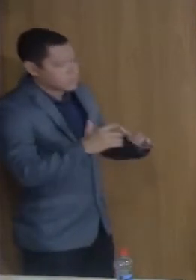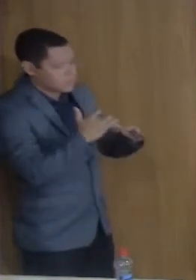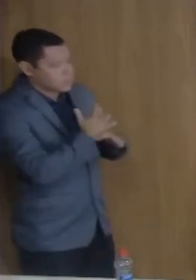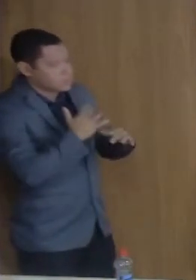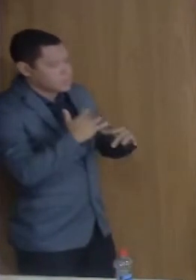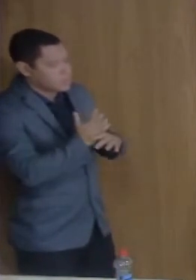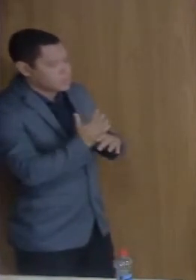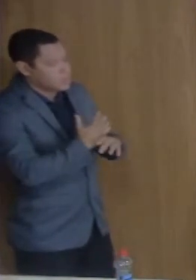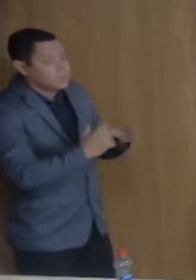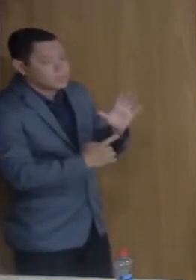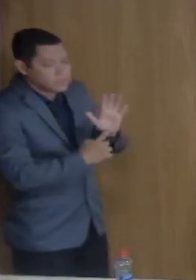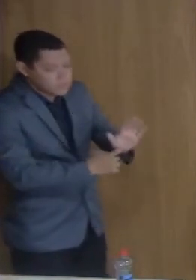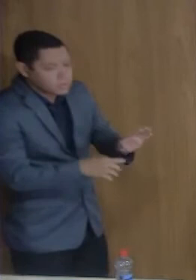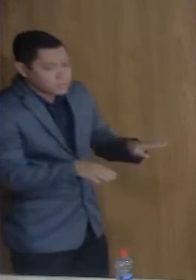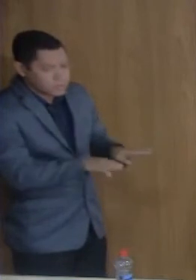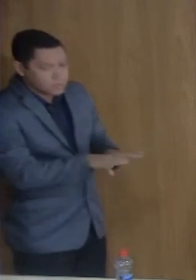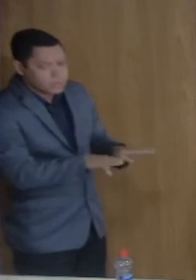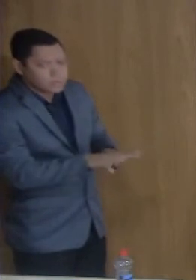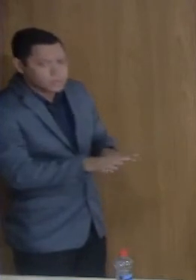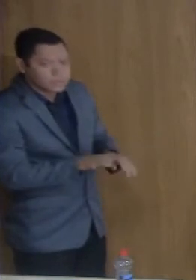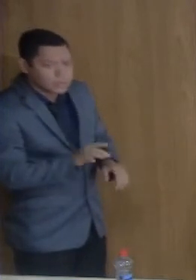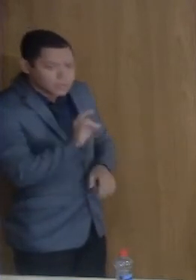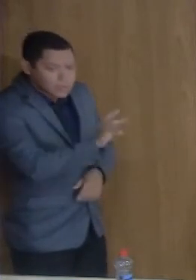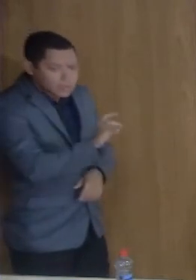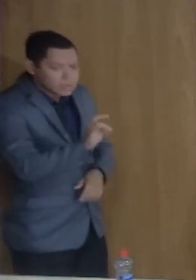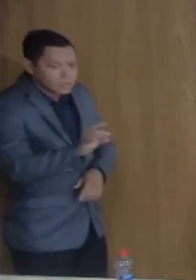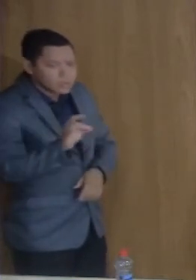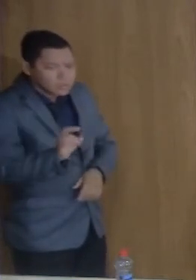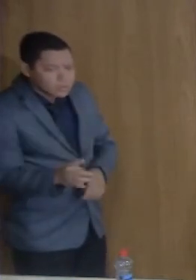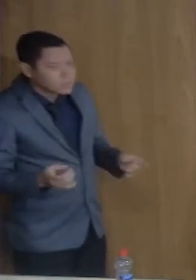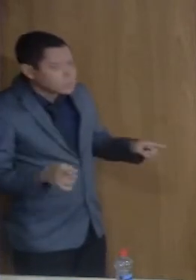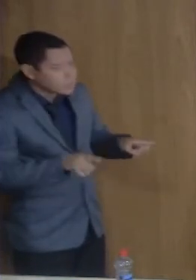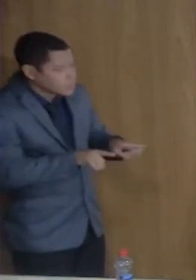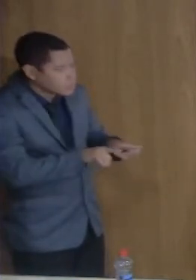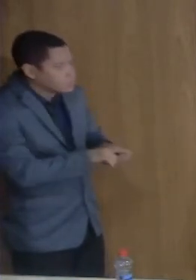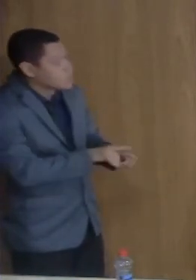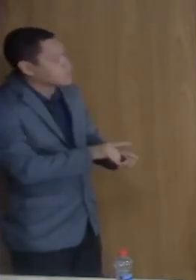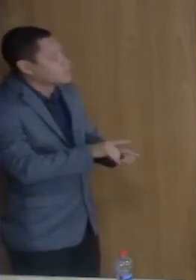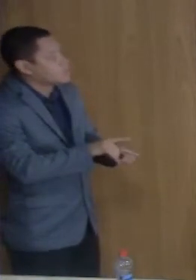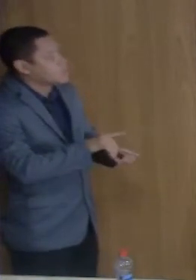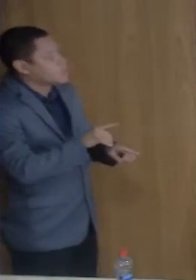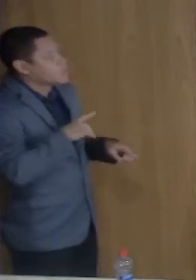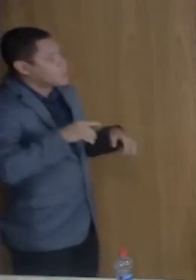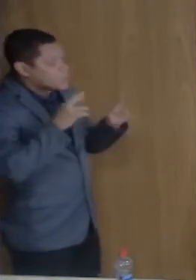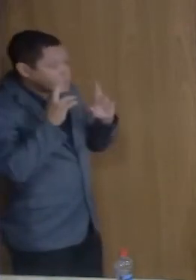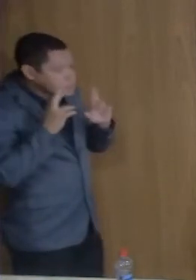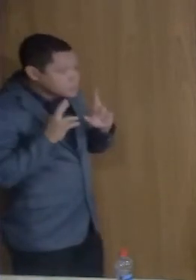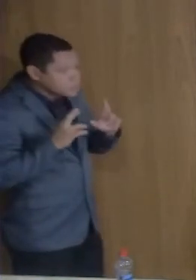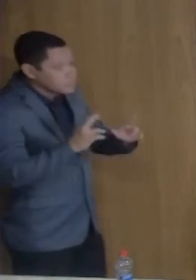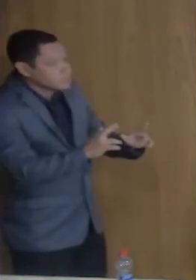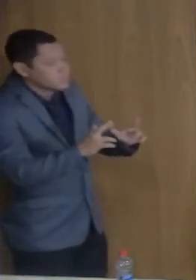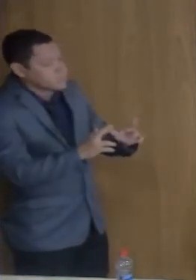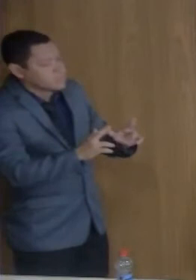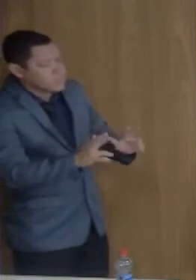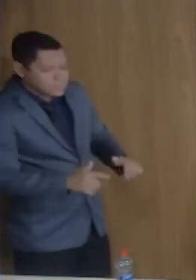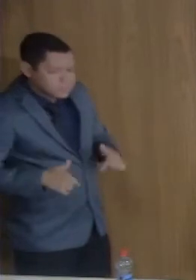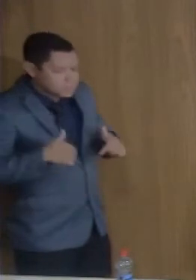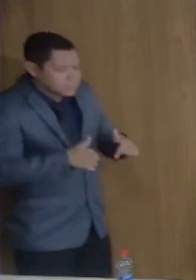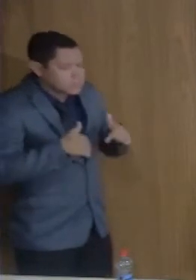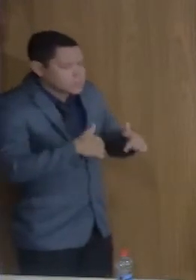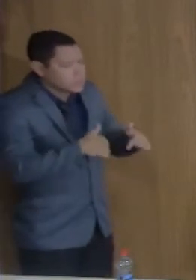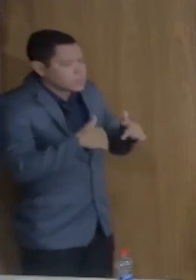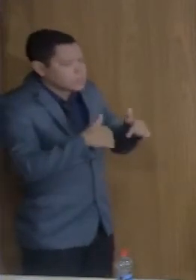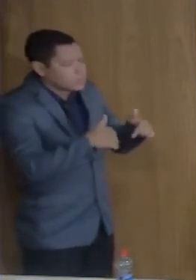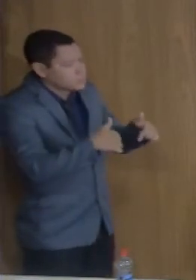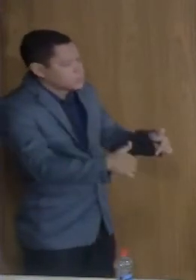em que apresentamos a vossas excelências e seus pares votos de profícua atuação parlamentar.